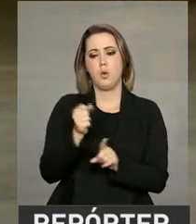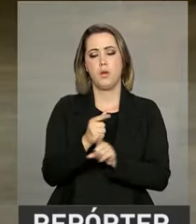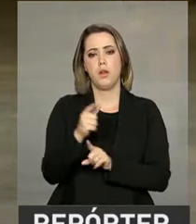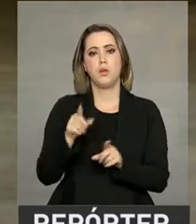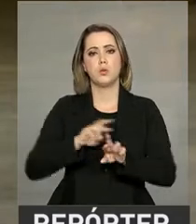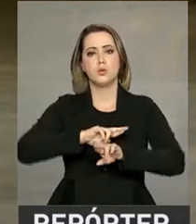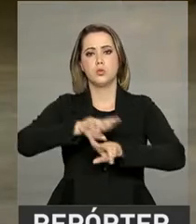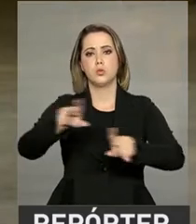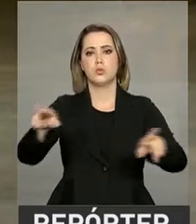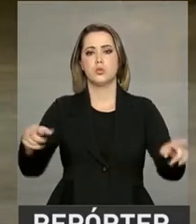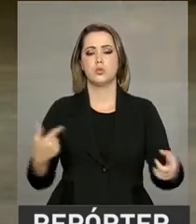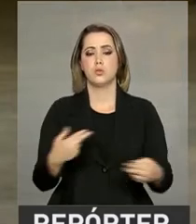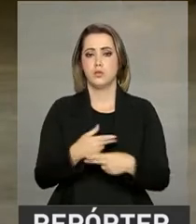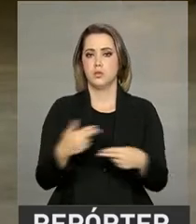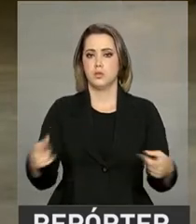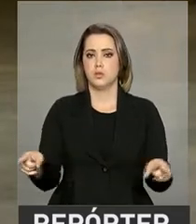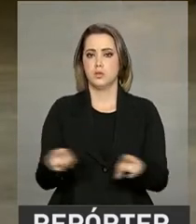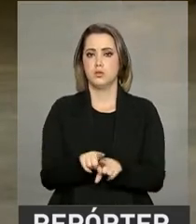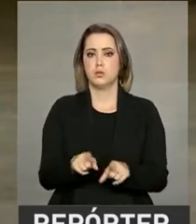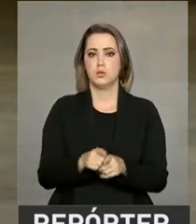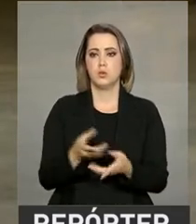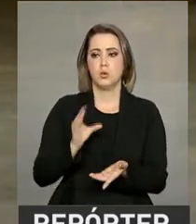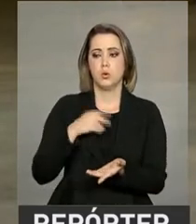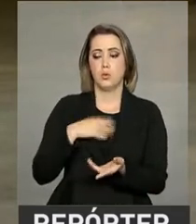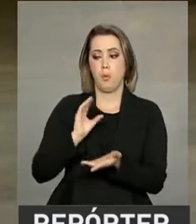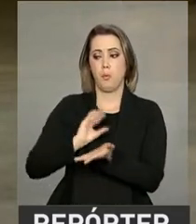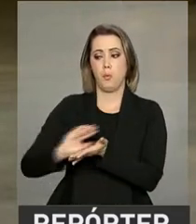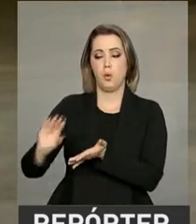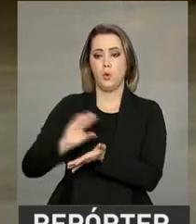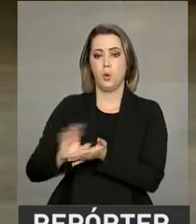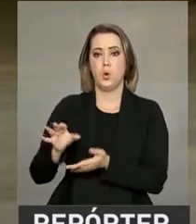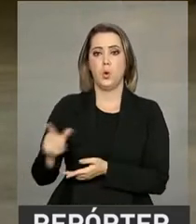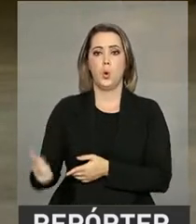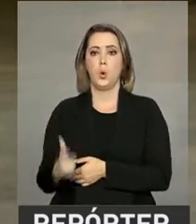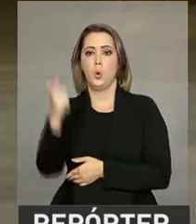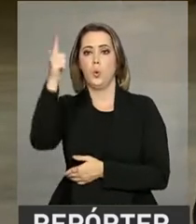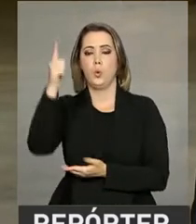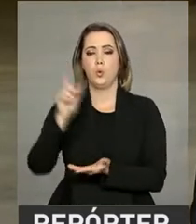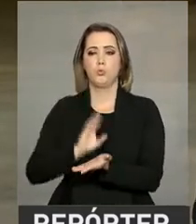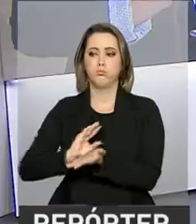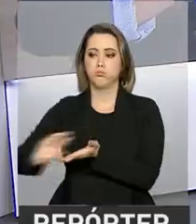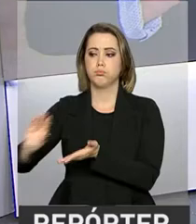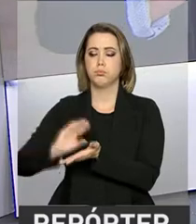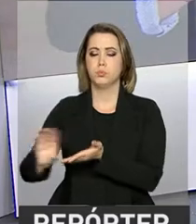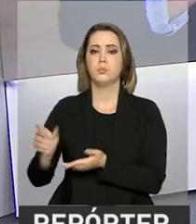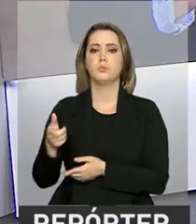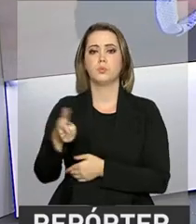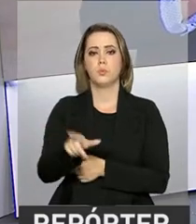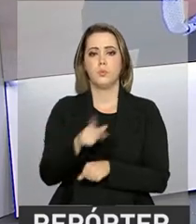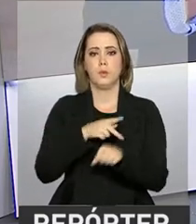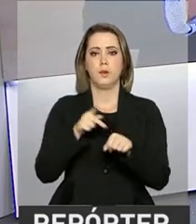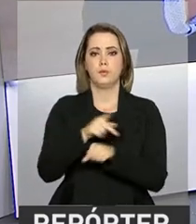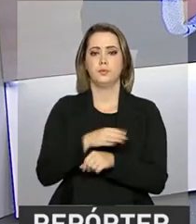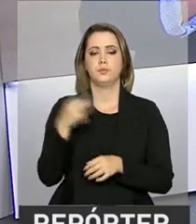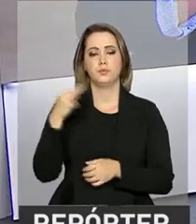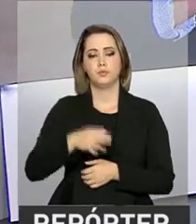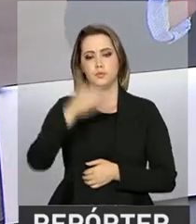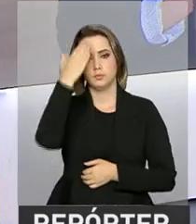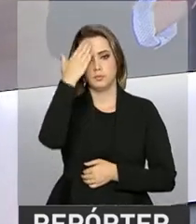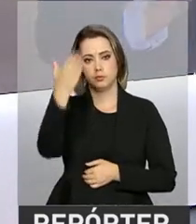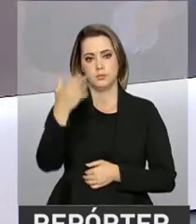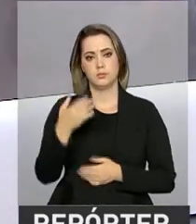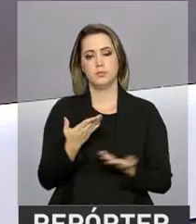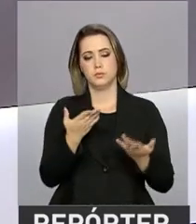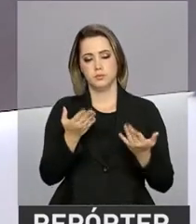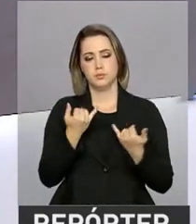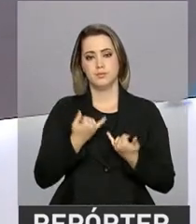e remessas mais fortes de lucros para fora do país. Voltamos ao estúdio com você, Roberto. Tá certo, Luana. Obrigado por